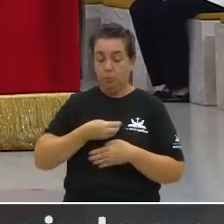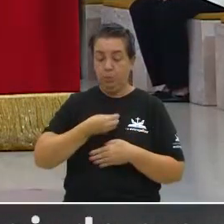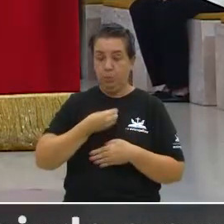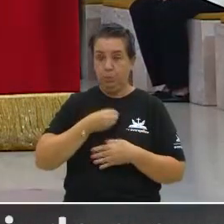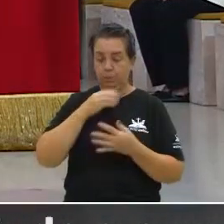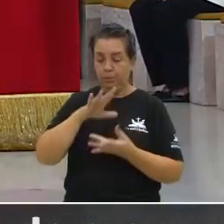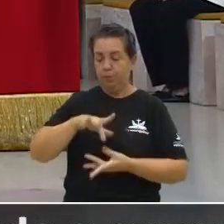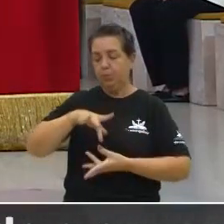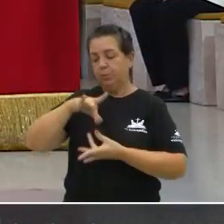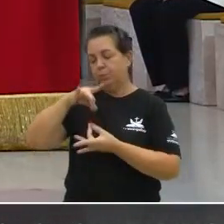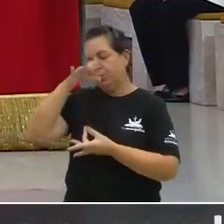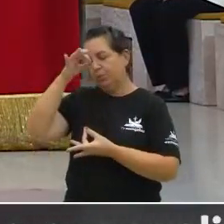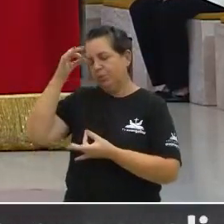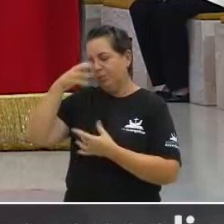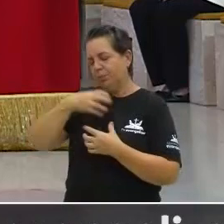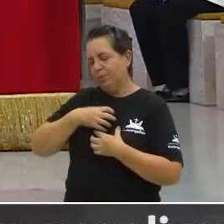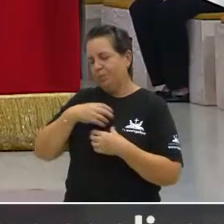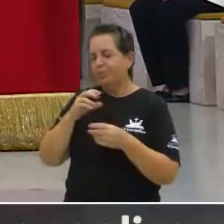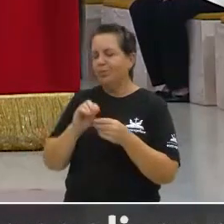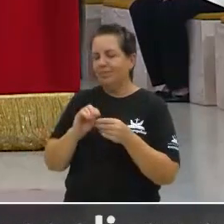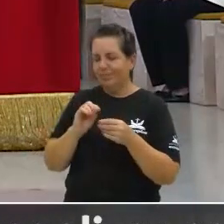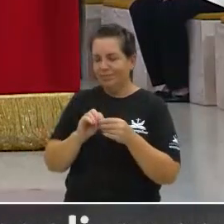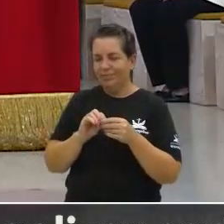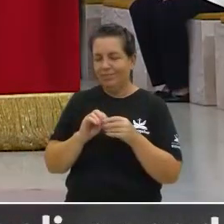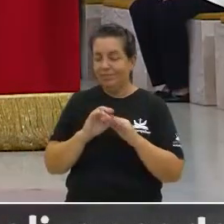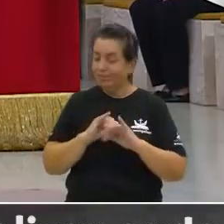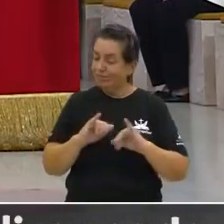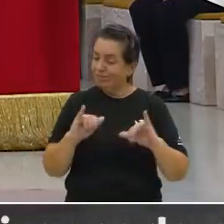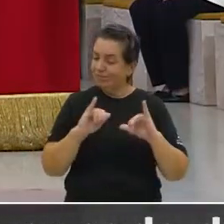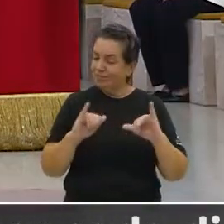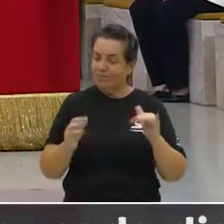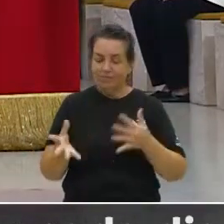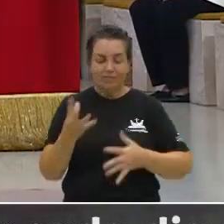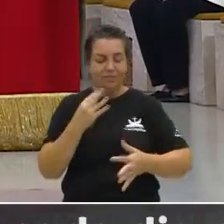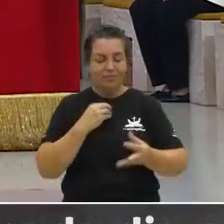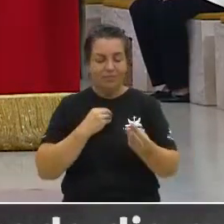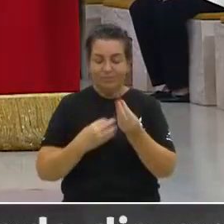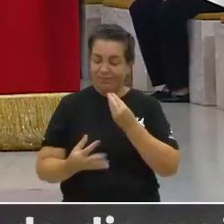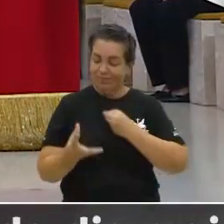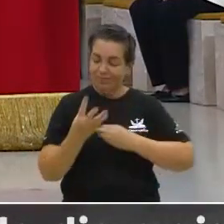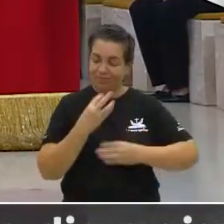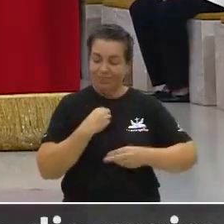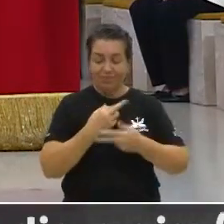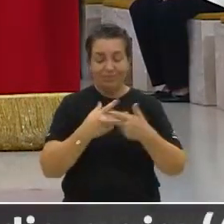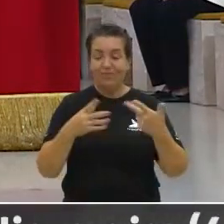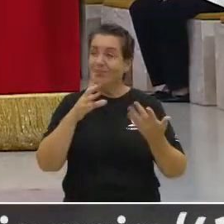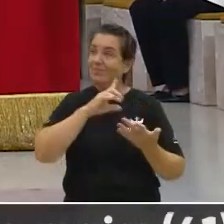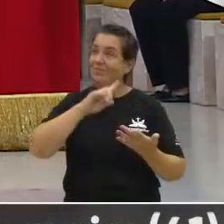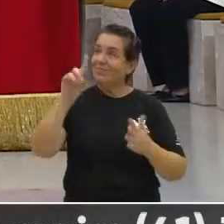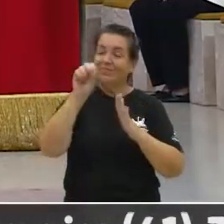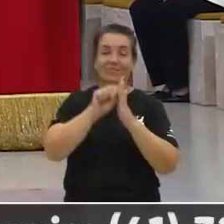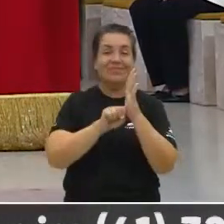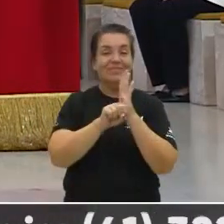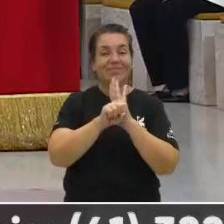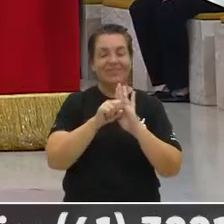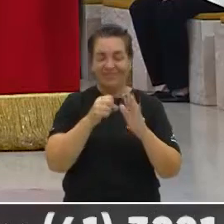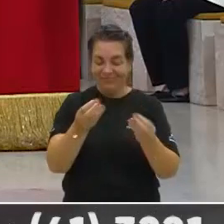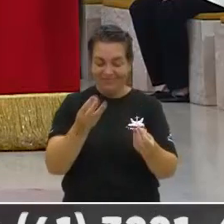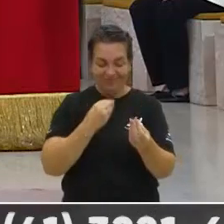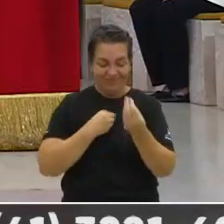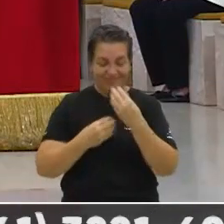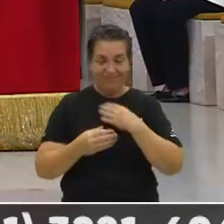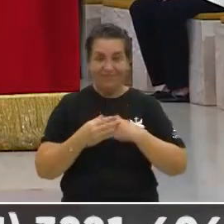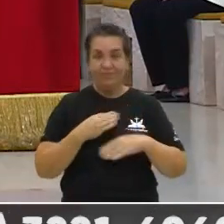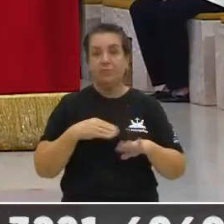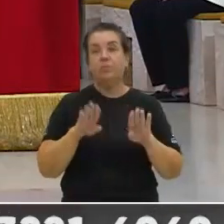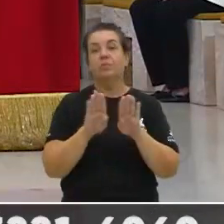espiritual, de me nutrir das coisas de Deus, dos sacramentos e principalmente